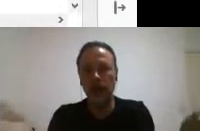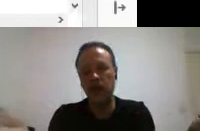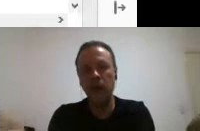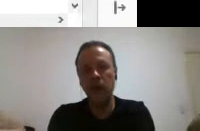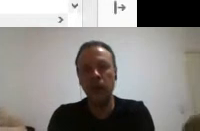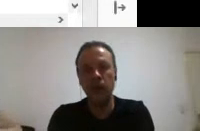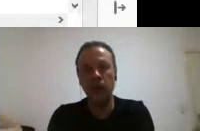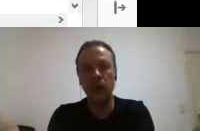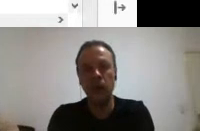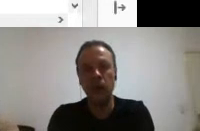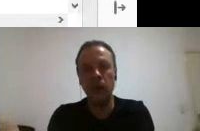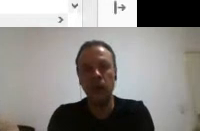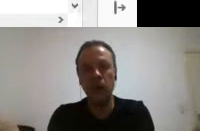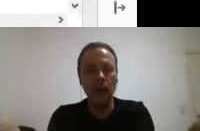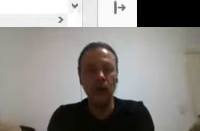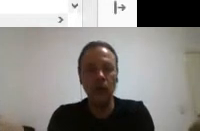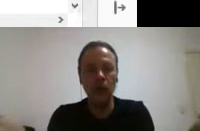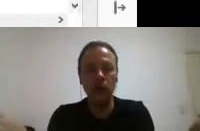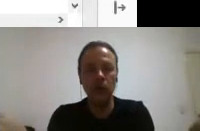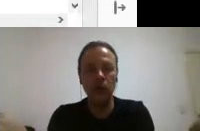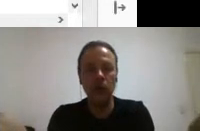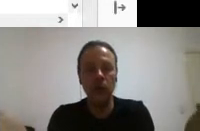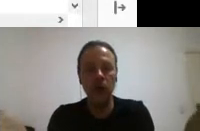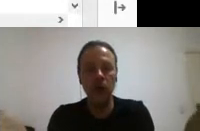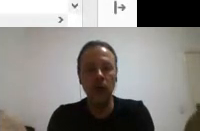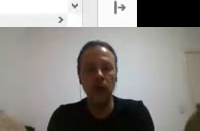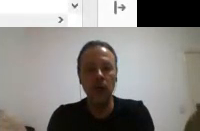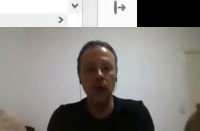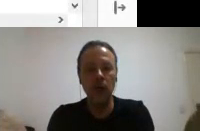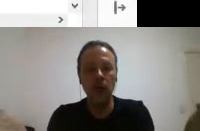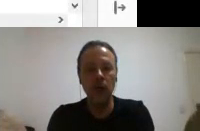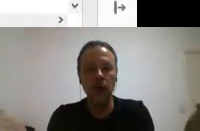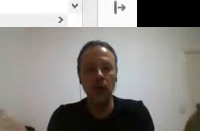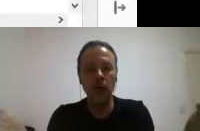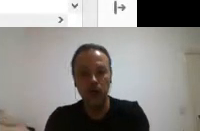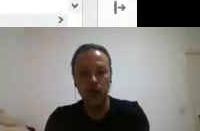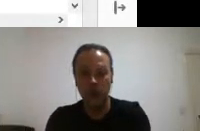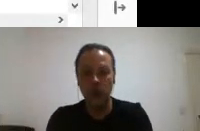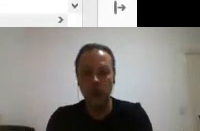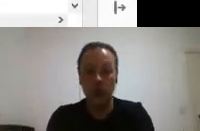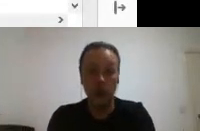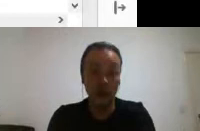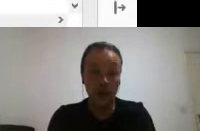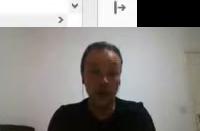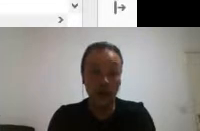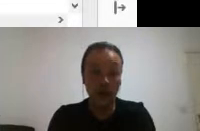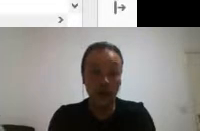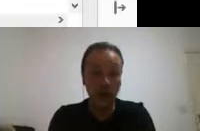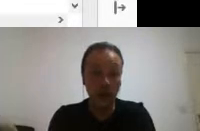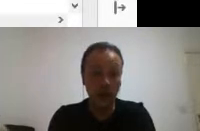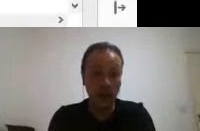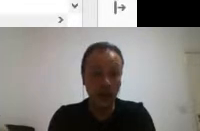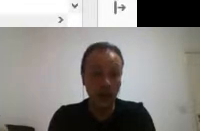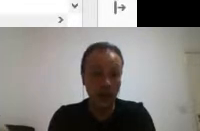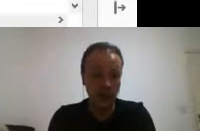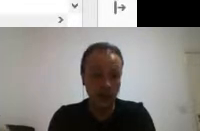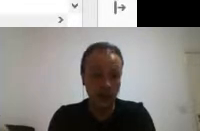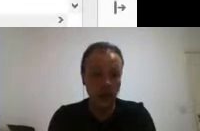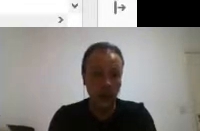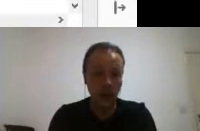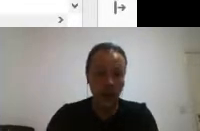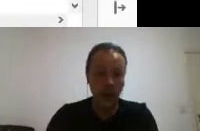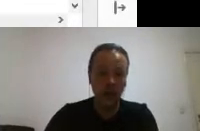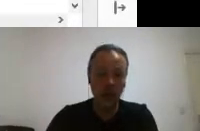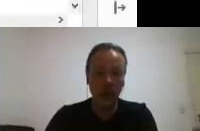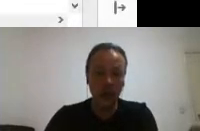ser feito ou desenvolvido, nós vamos usar alguns métodos. Esse método nosso aqui é, portanto, a modelagem do banco de